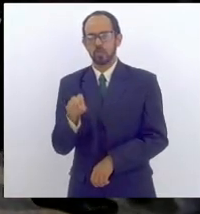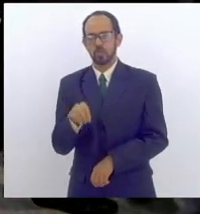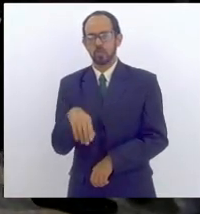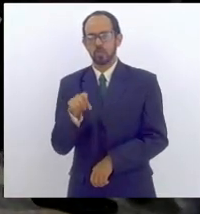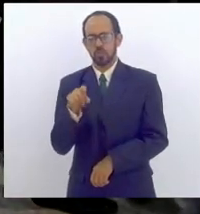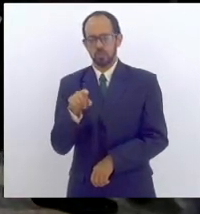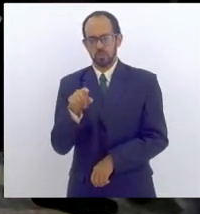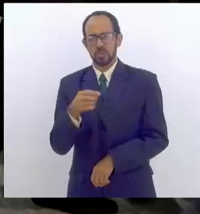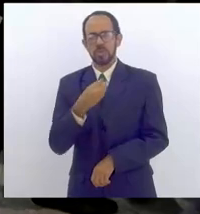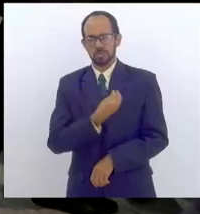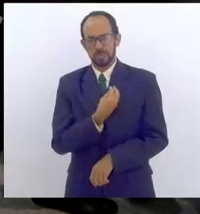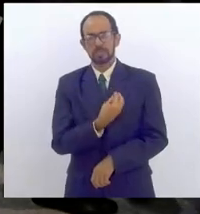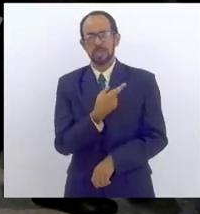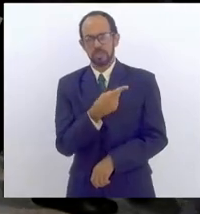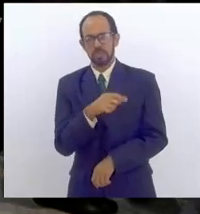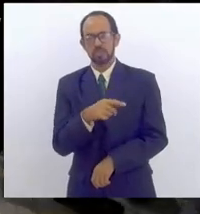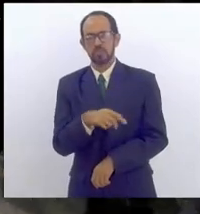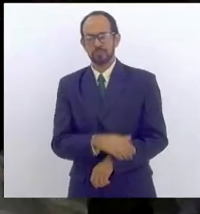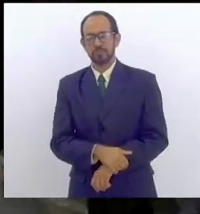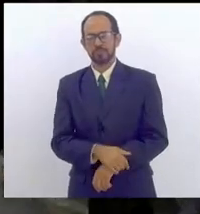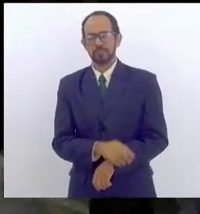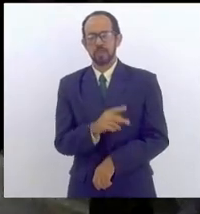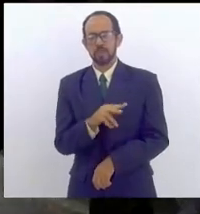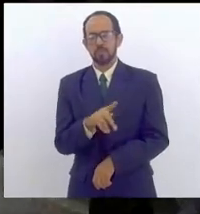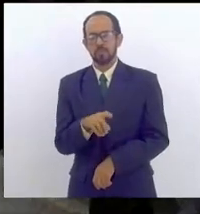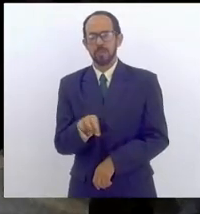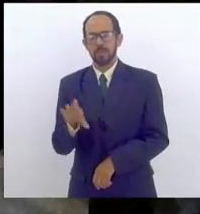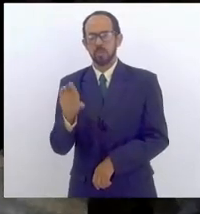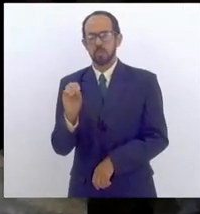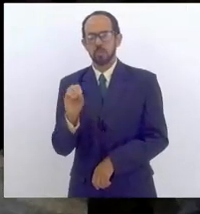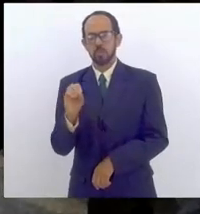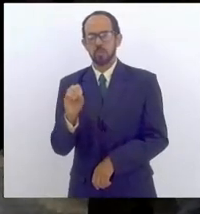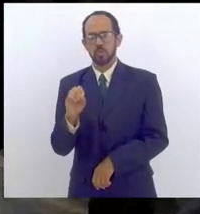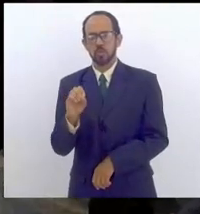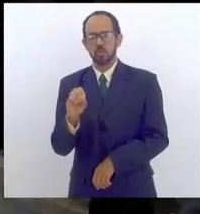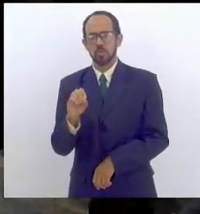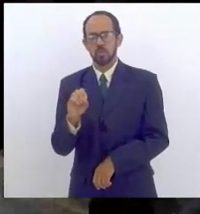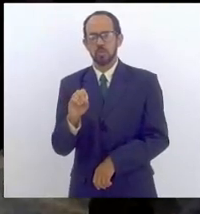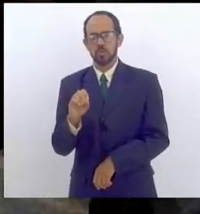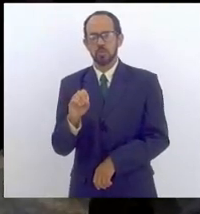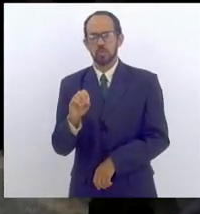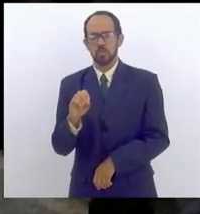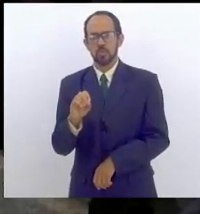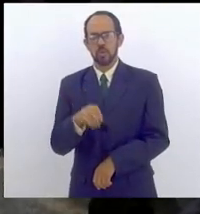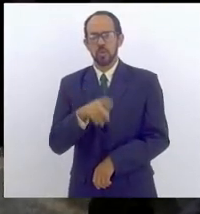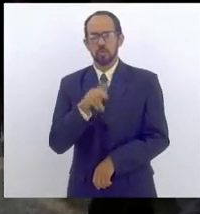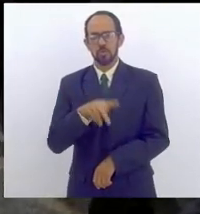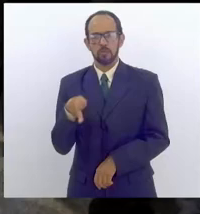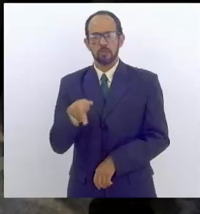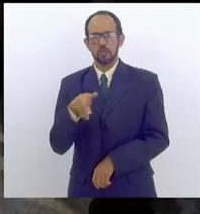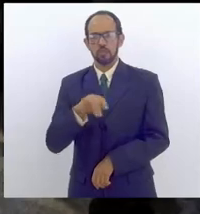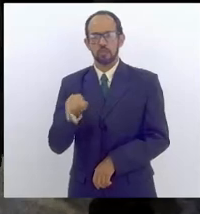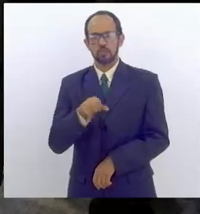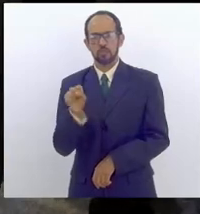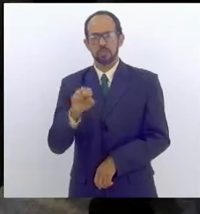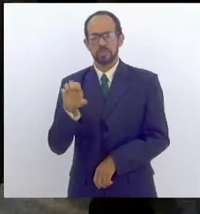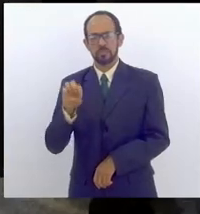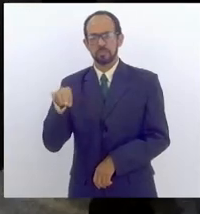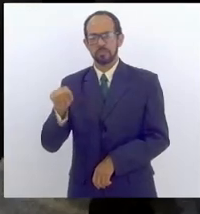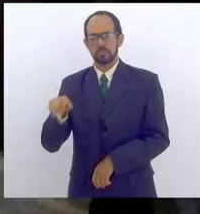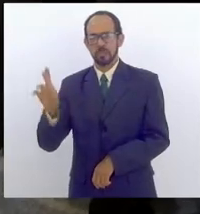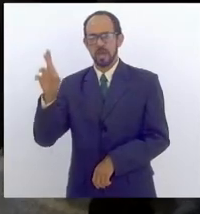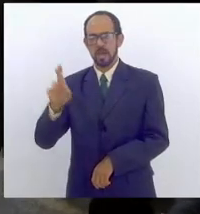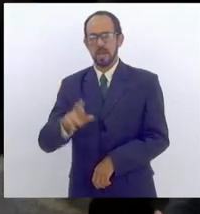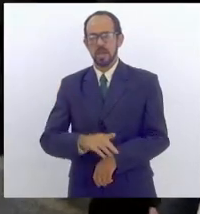paizinho? Pedro Ricardo, está ali. Professor Josimar.